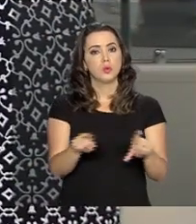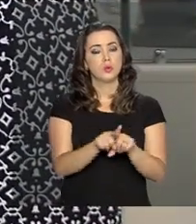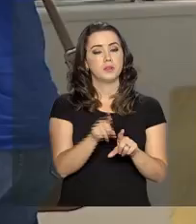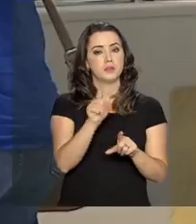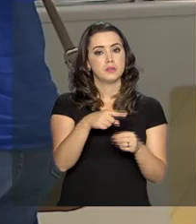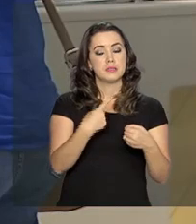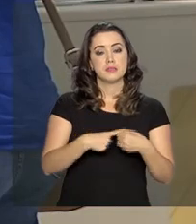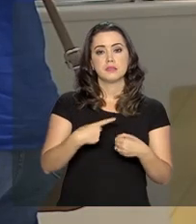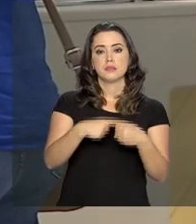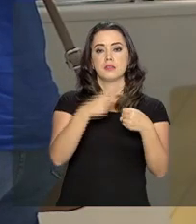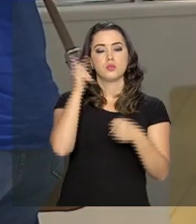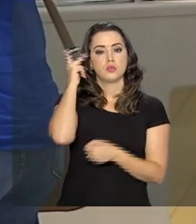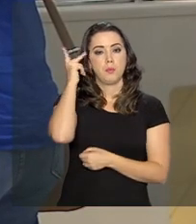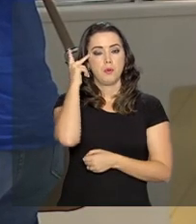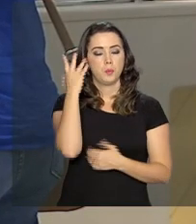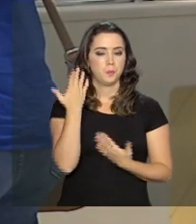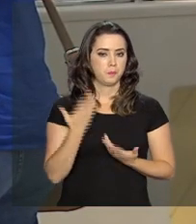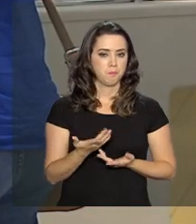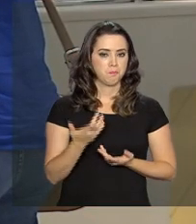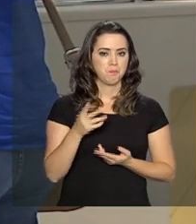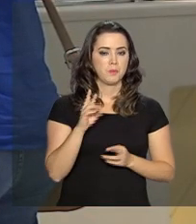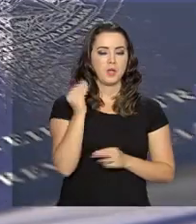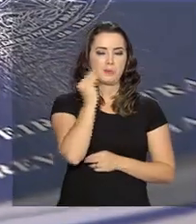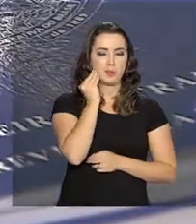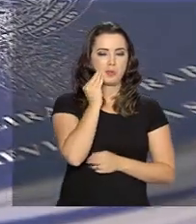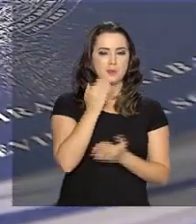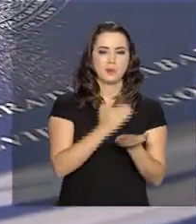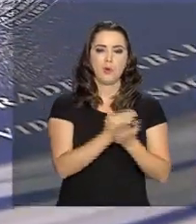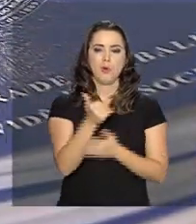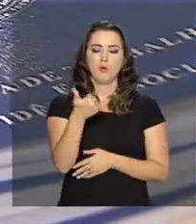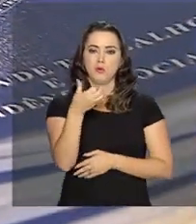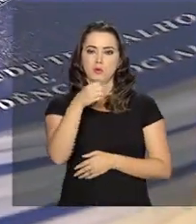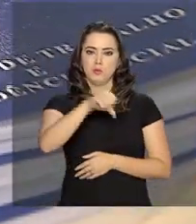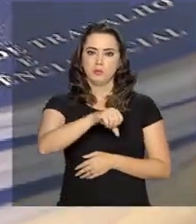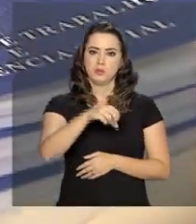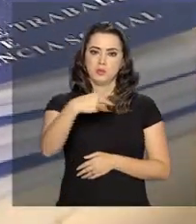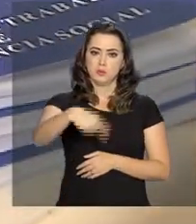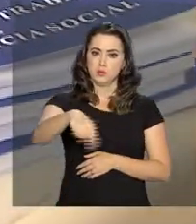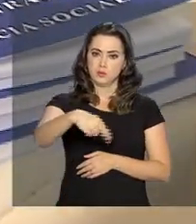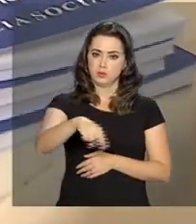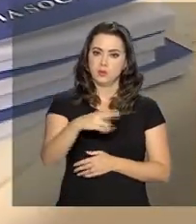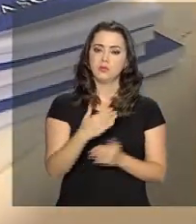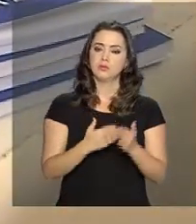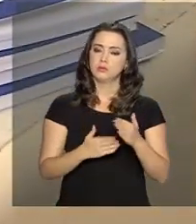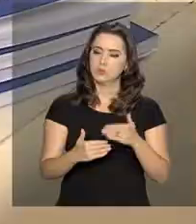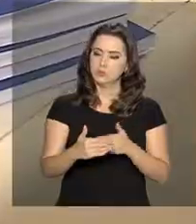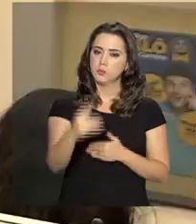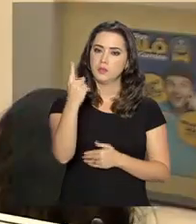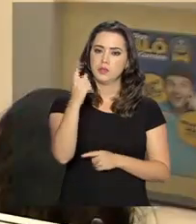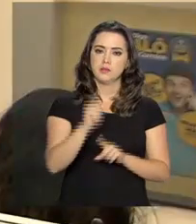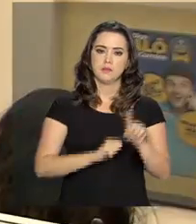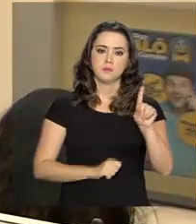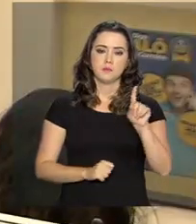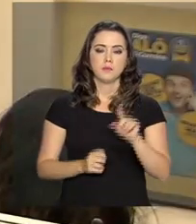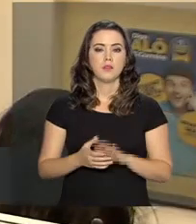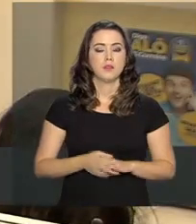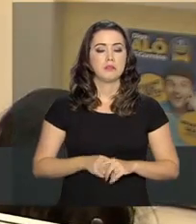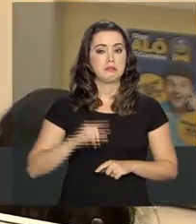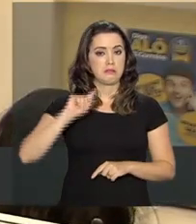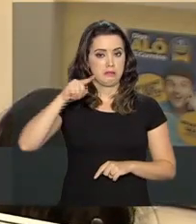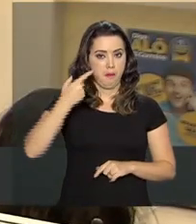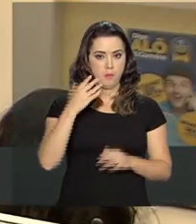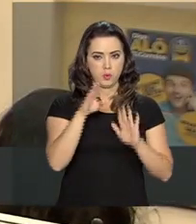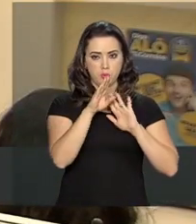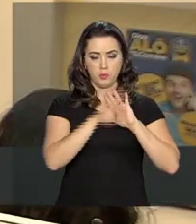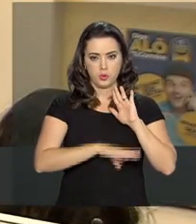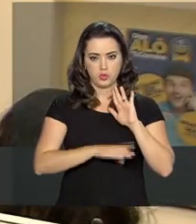no interior de São Paulo. A experiência começou no dia 19 de novembro e deve durar um mês. Depois do projeto piloto,